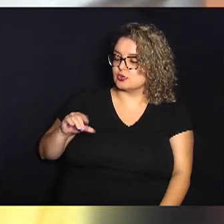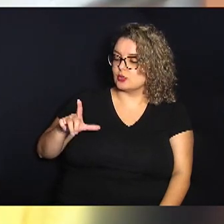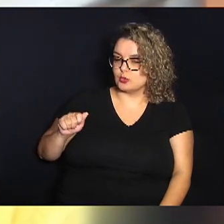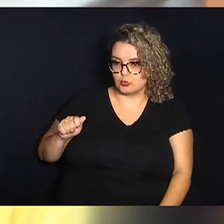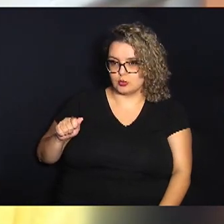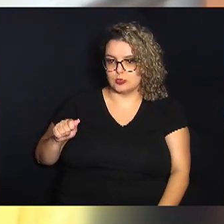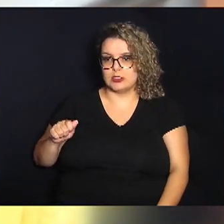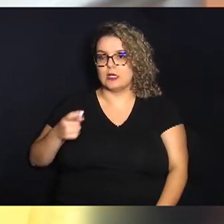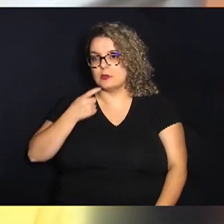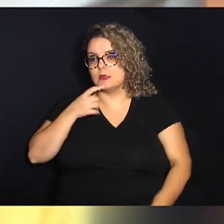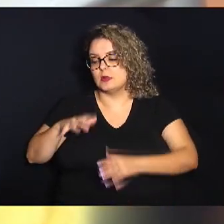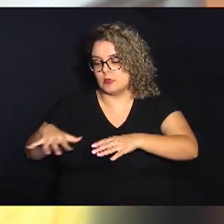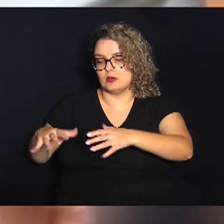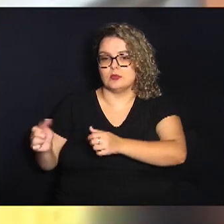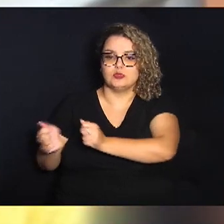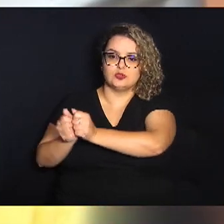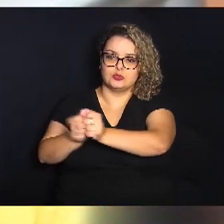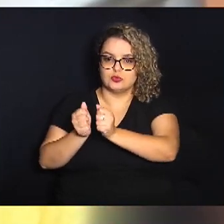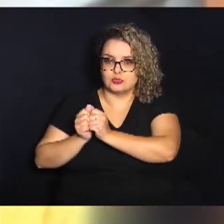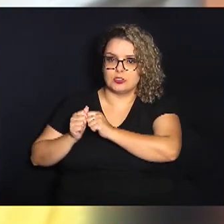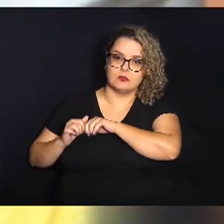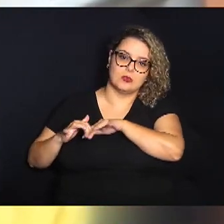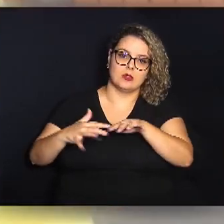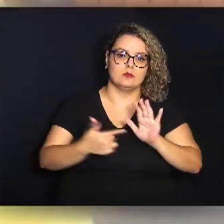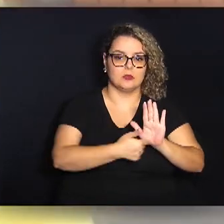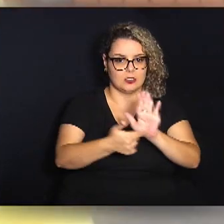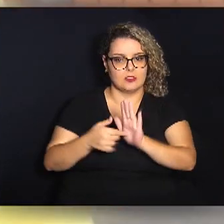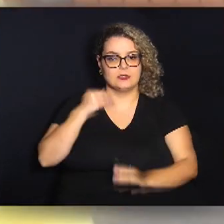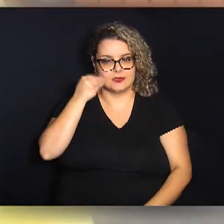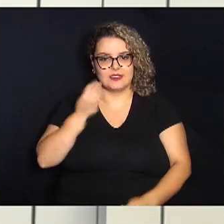para fazerem uma exposição aqui das suas diversas experiências.